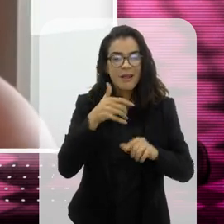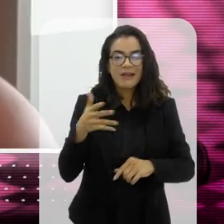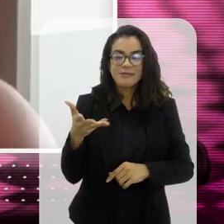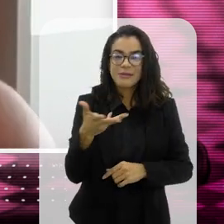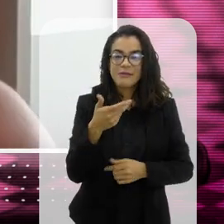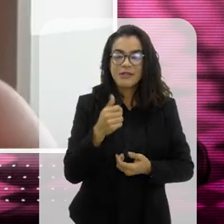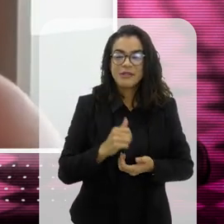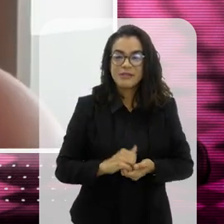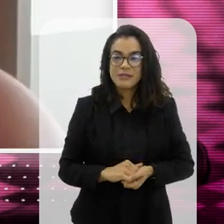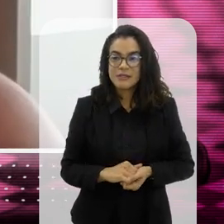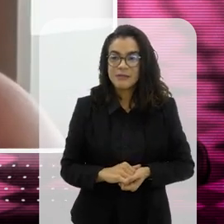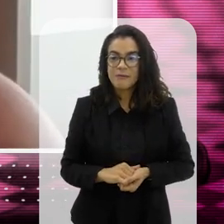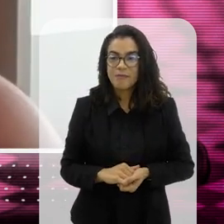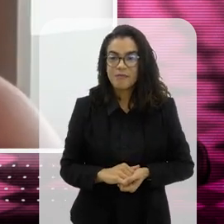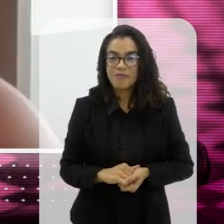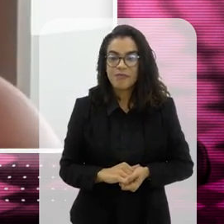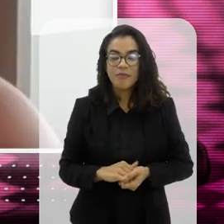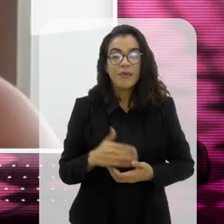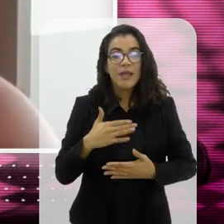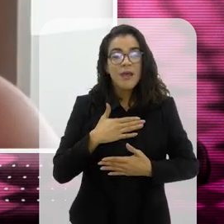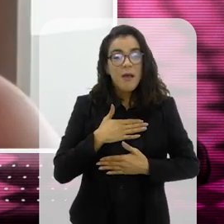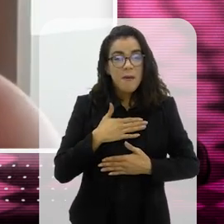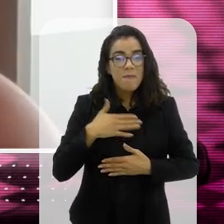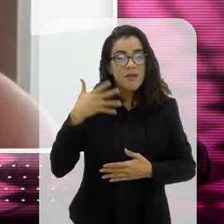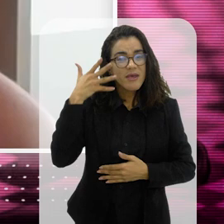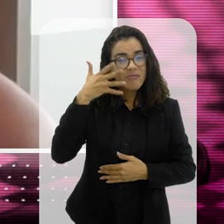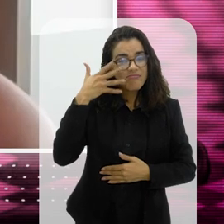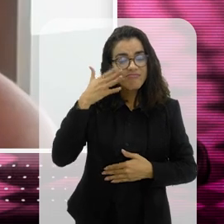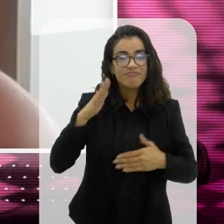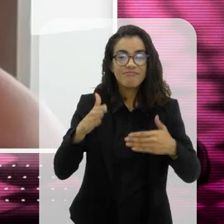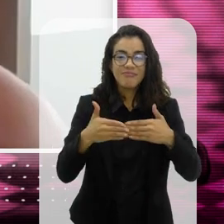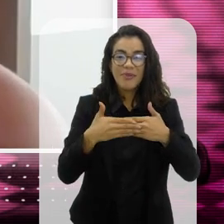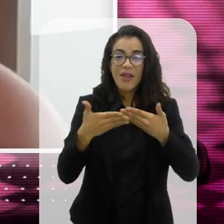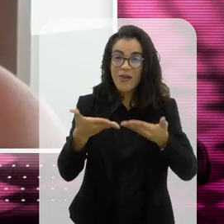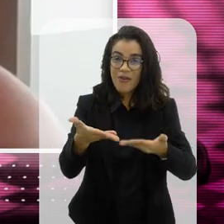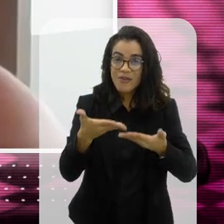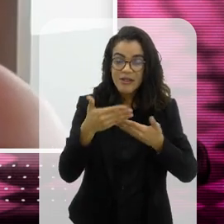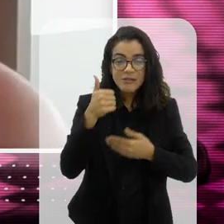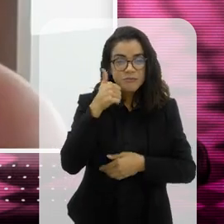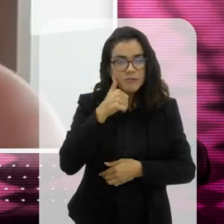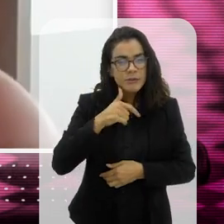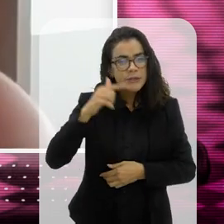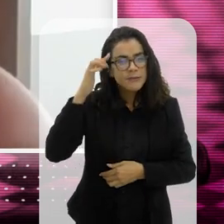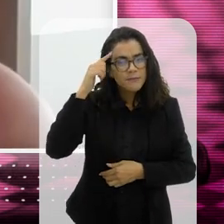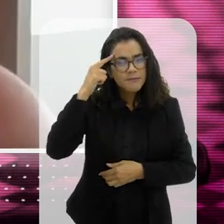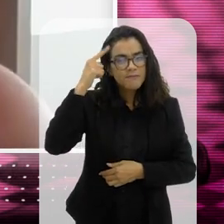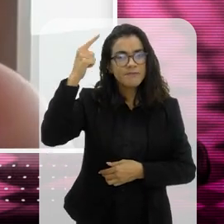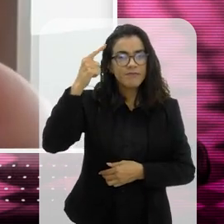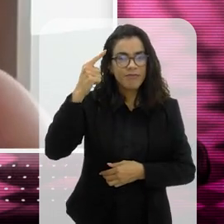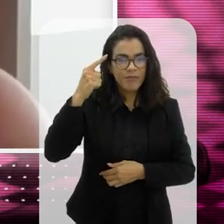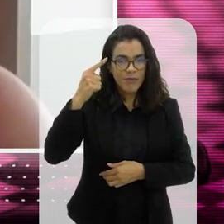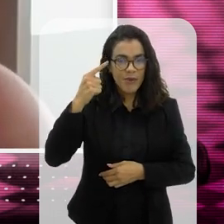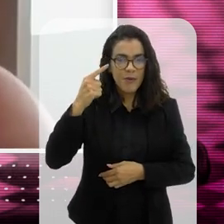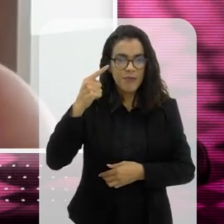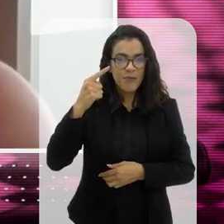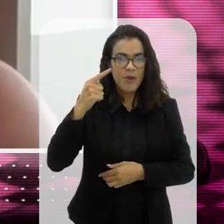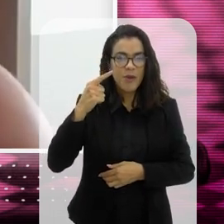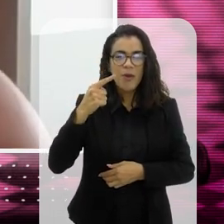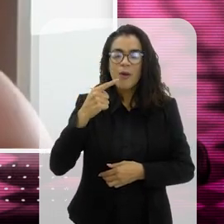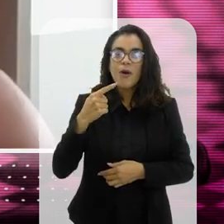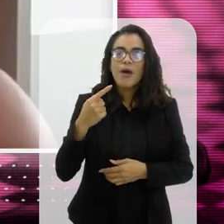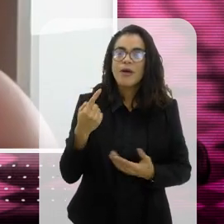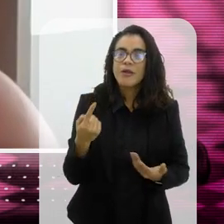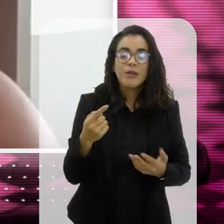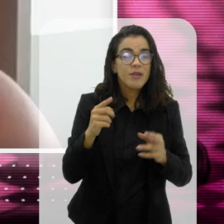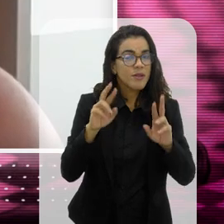tão maravilhosas aqui. Olha, a minha consideração final é para convidar as mulheres para pensarem o que que elas